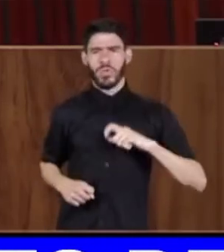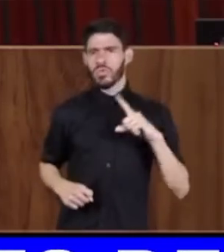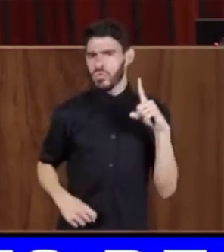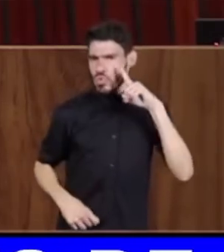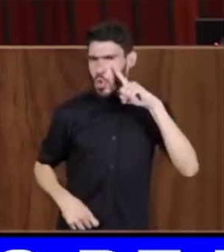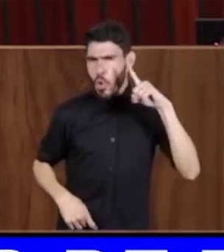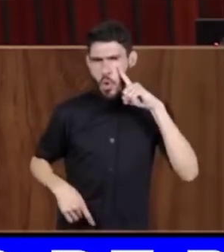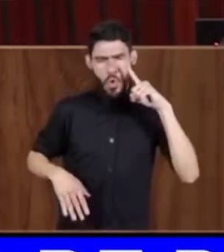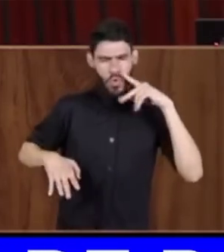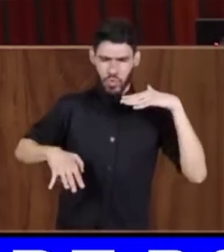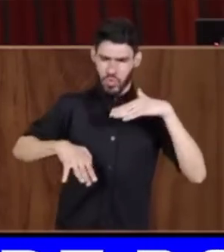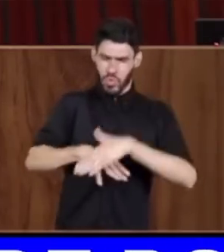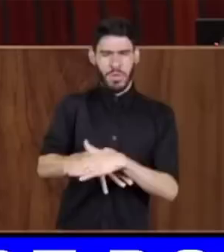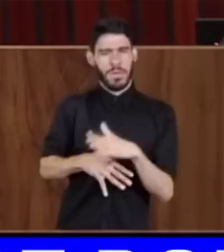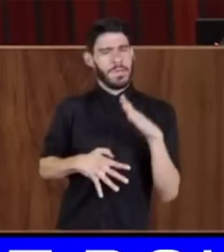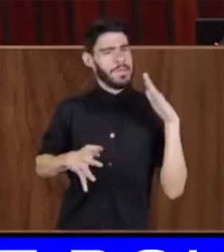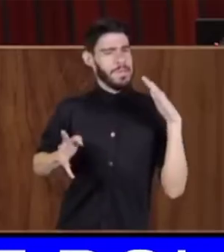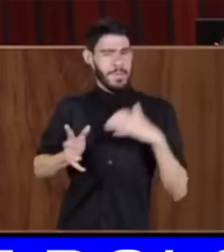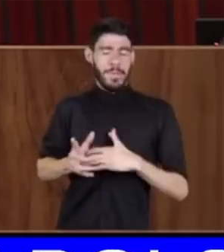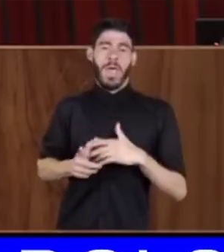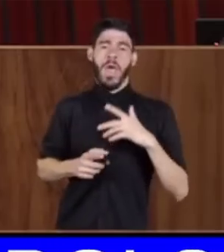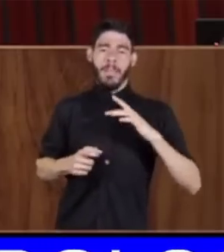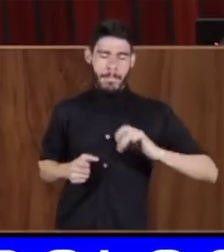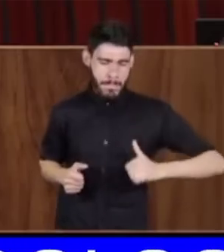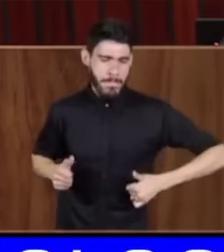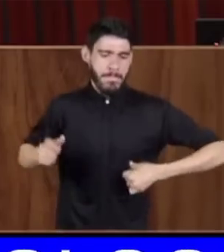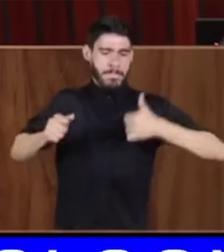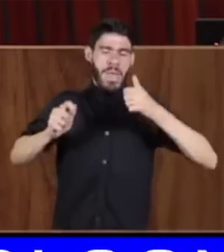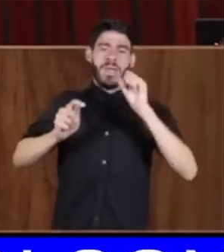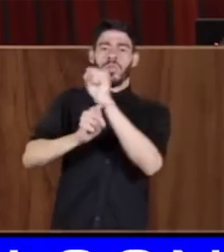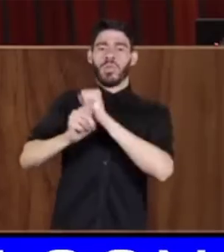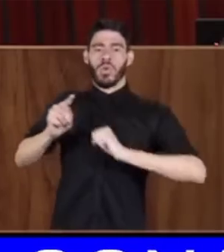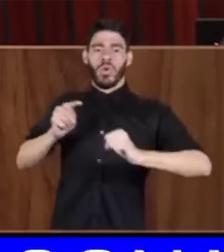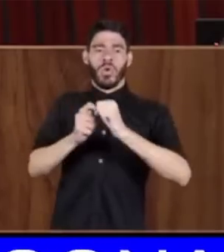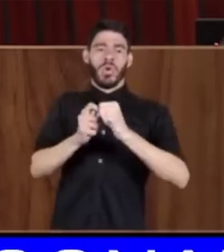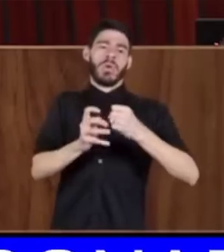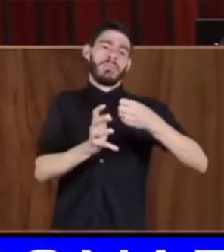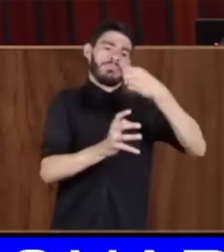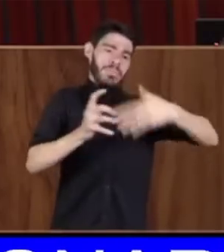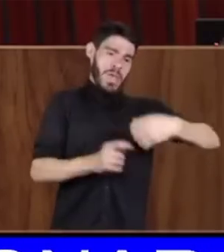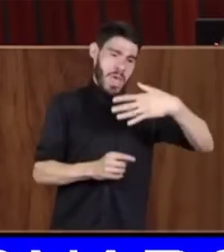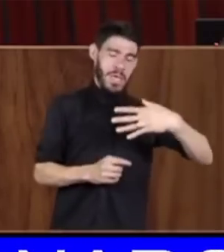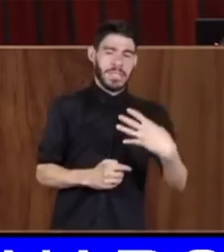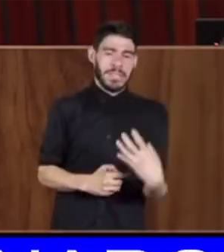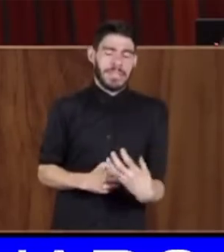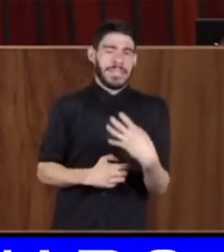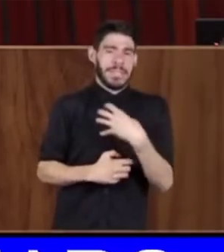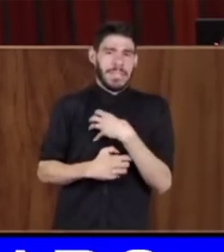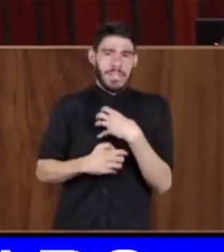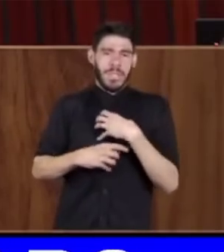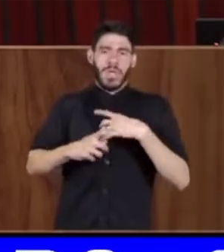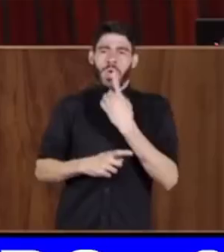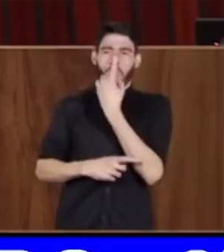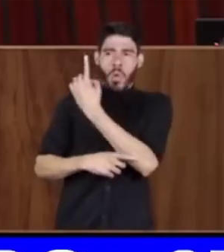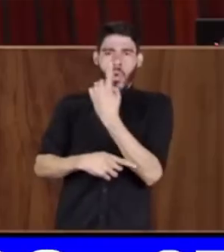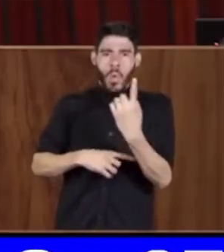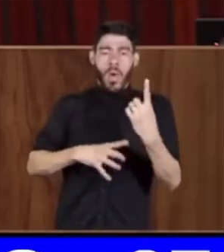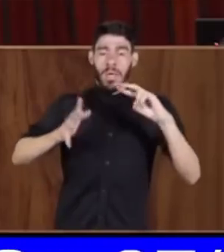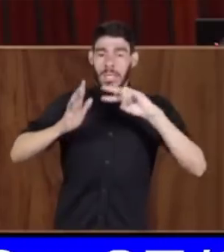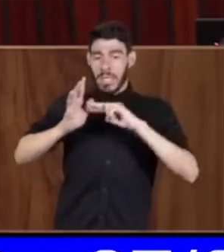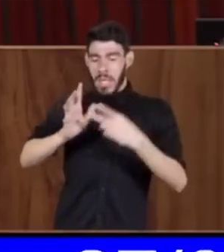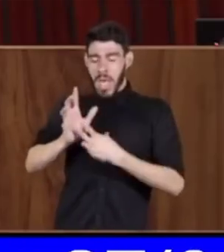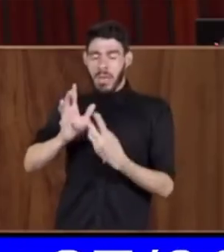nos aprimorar como sociedade a partir desses fundamentos. Que o sentido e as nuances de cada um deles